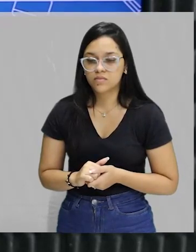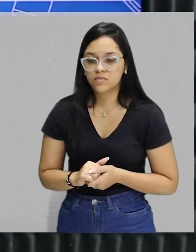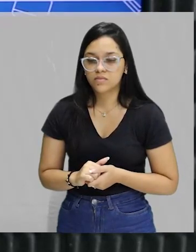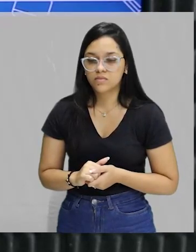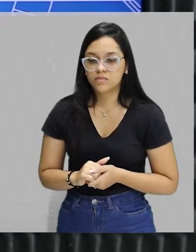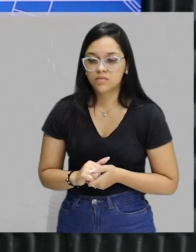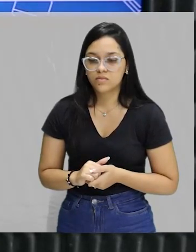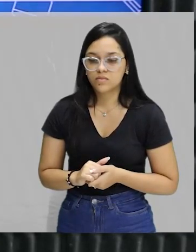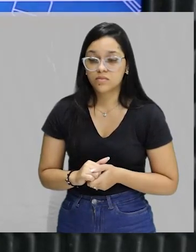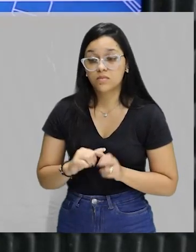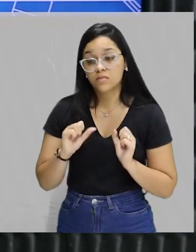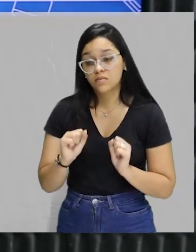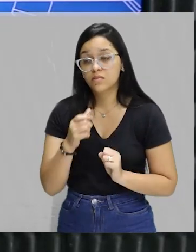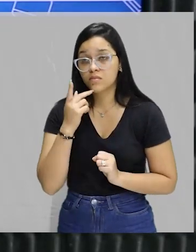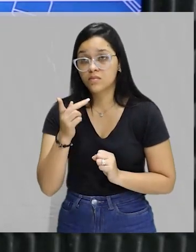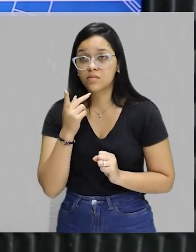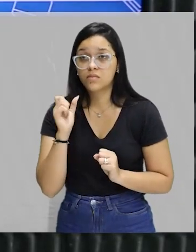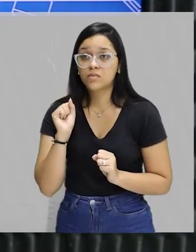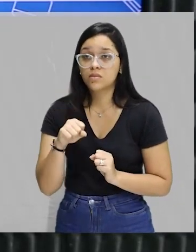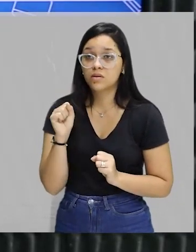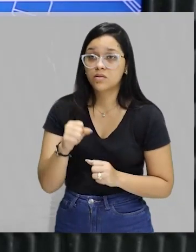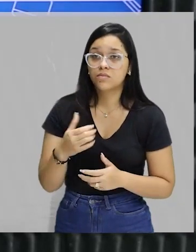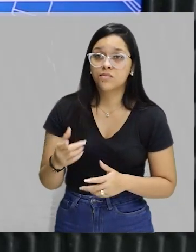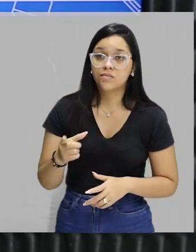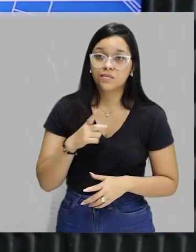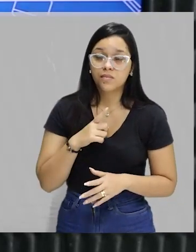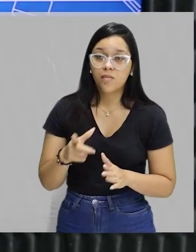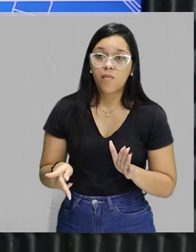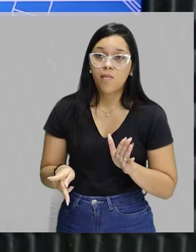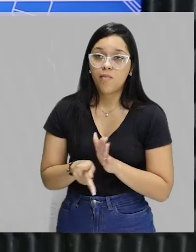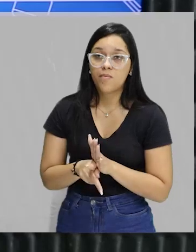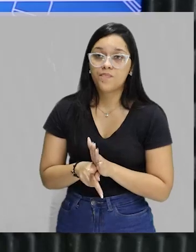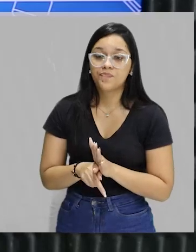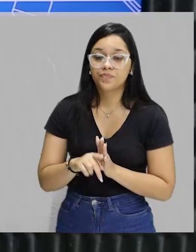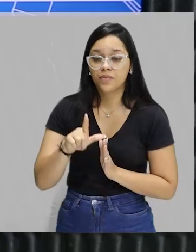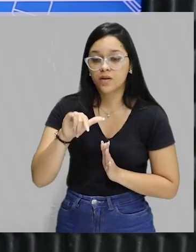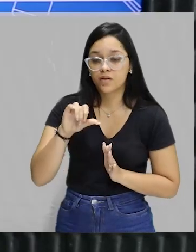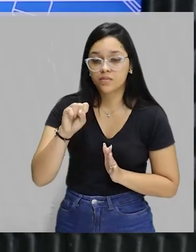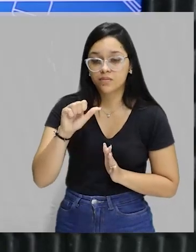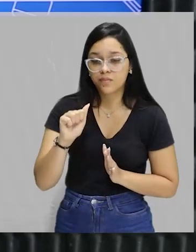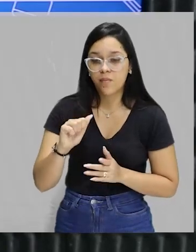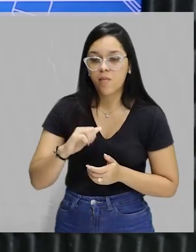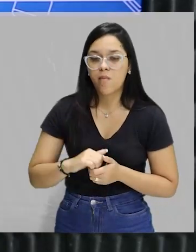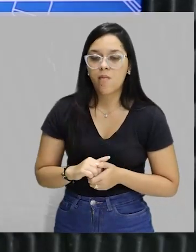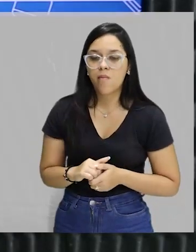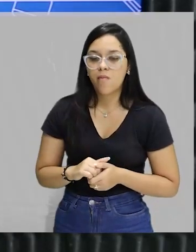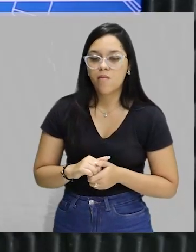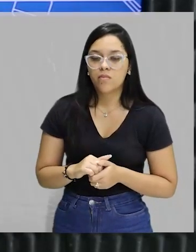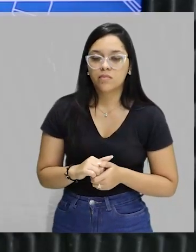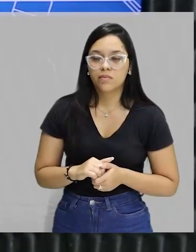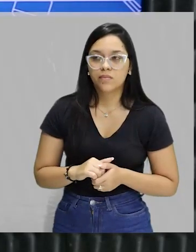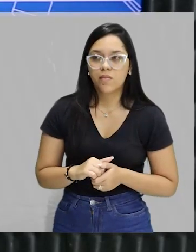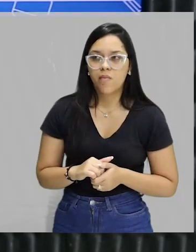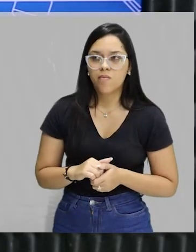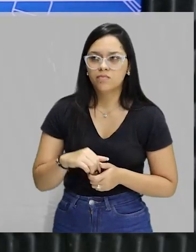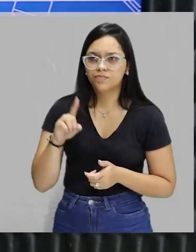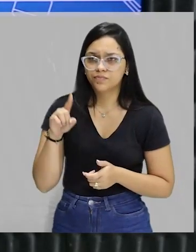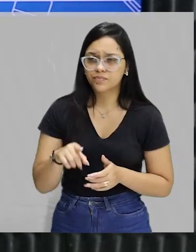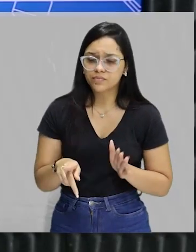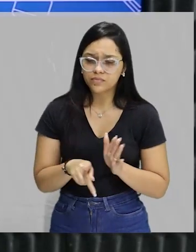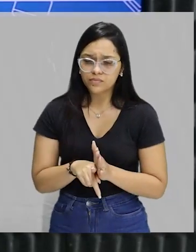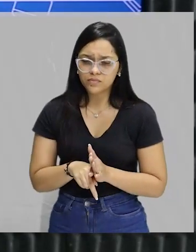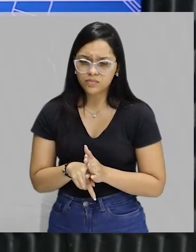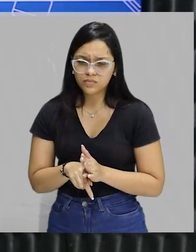né? Pode ser que tenha sido a própria Lisa representada. Como assim, professor? Será que foi